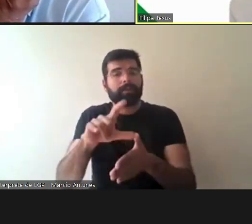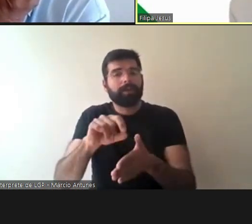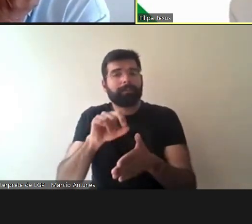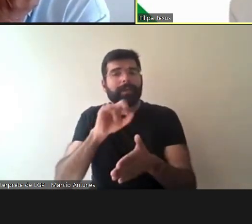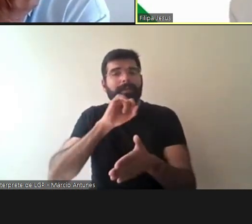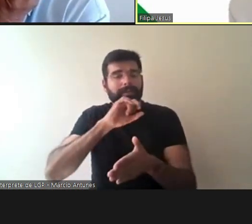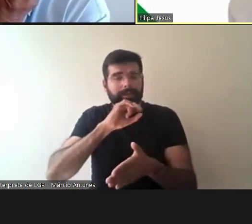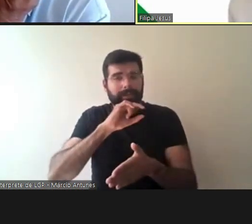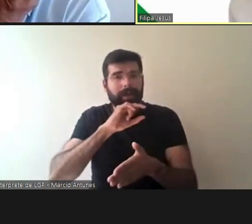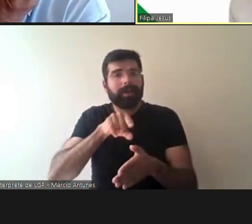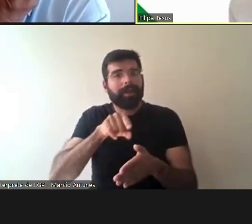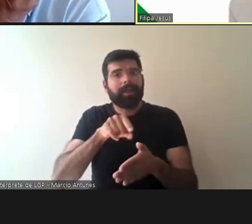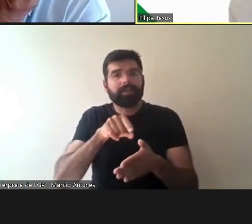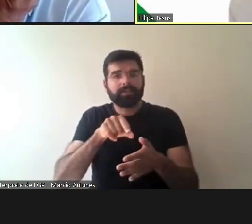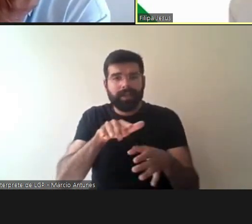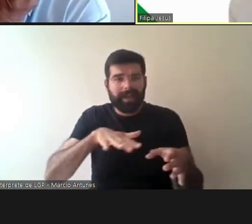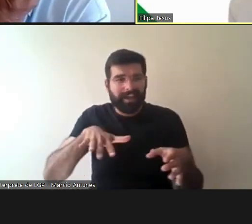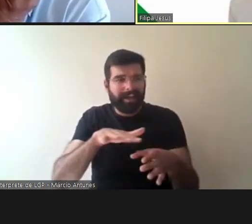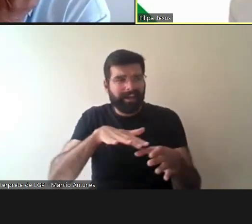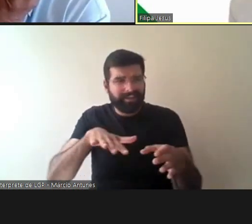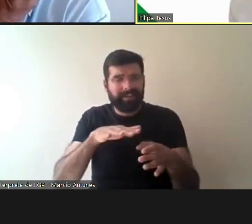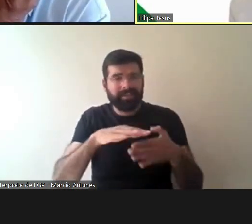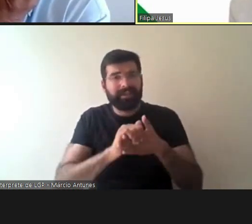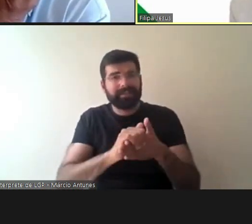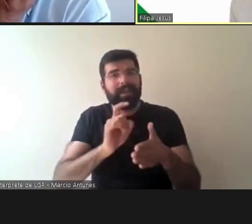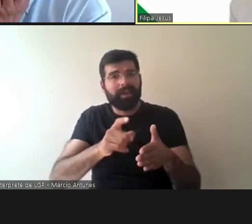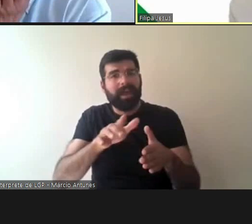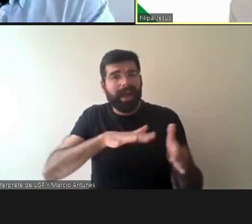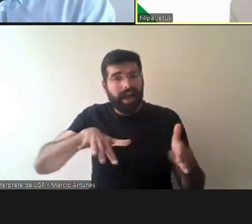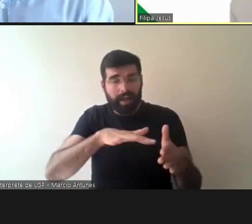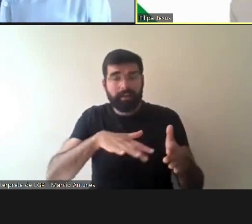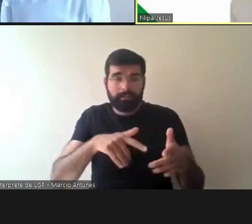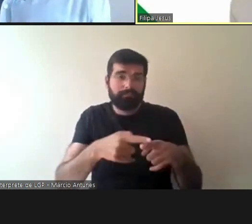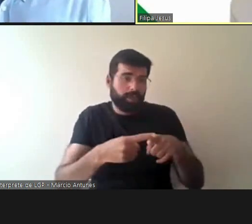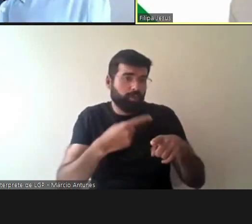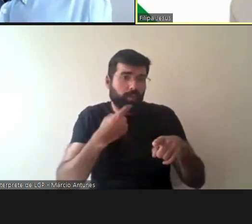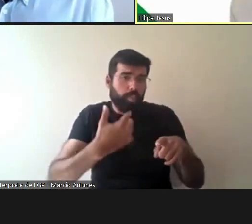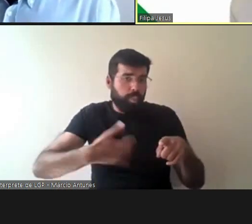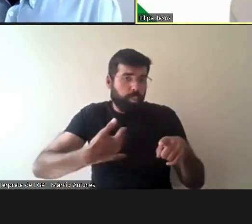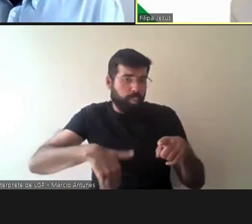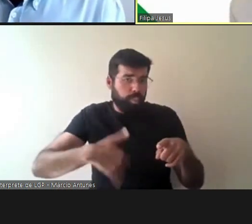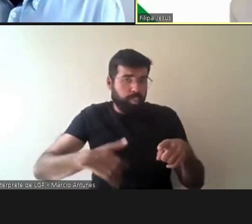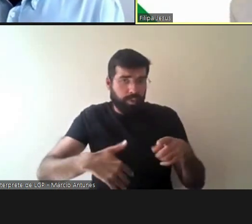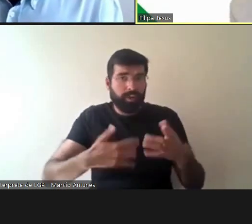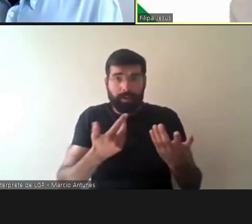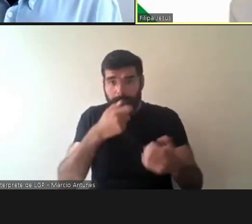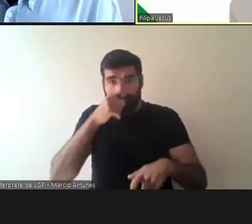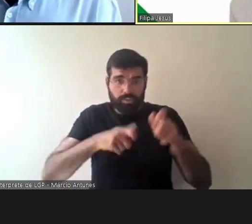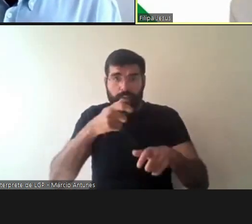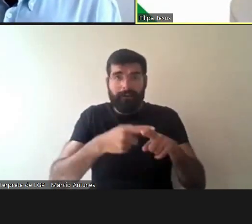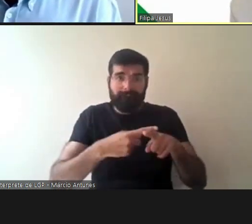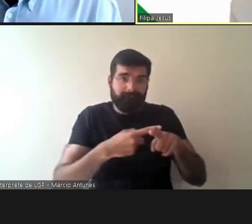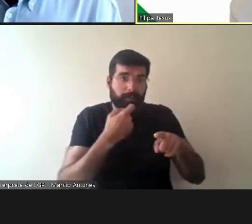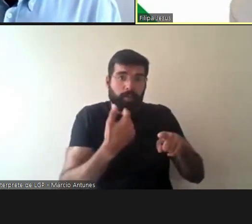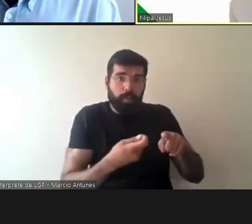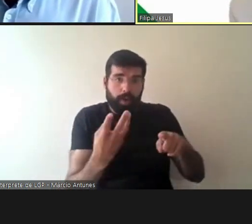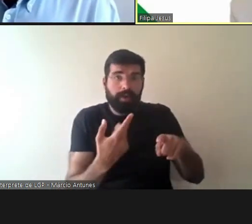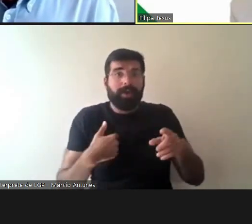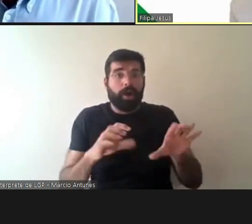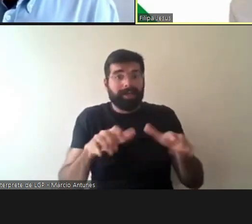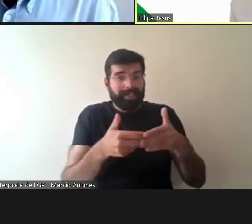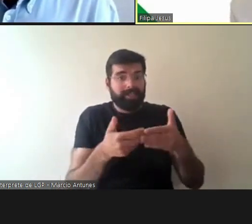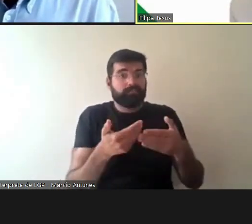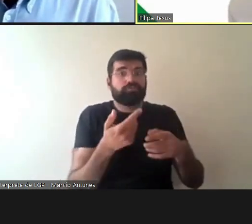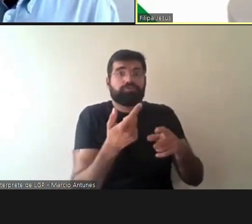formação nesta área da liderança é uma área muito procurada. Há muitos organismos que precisam e que